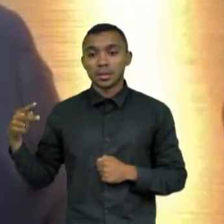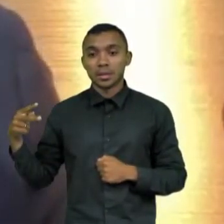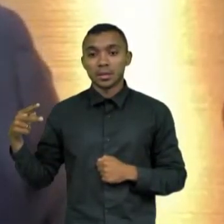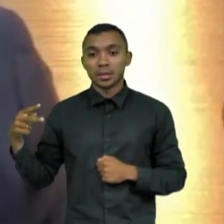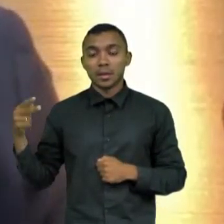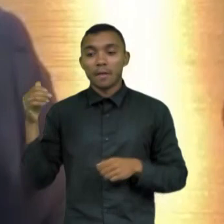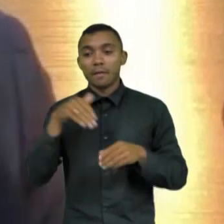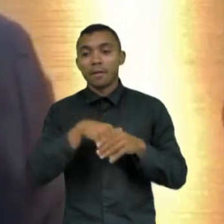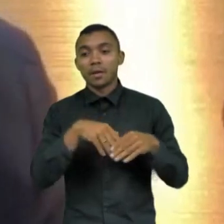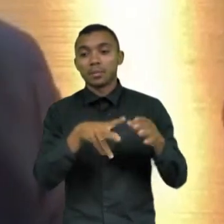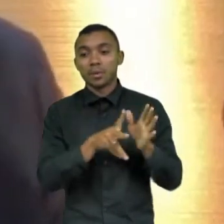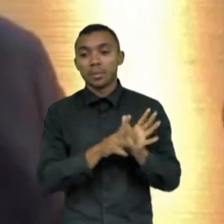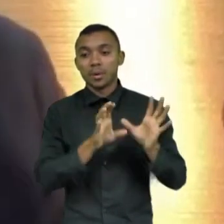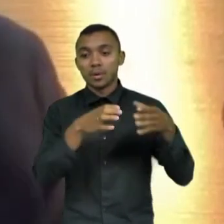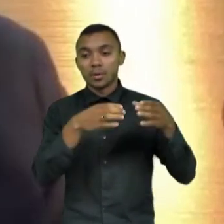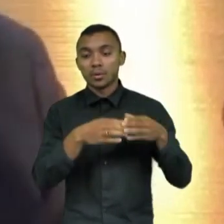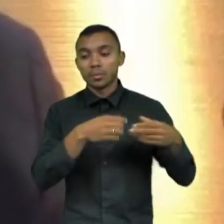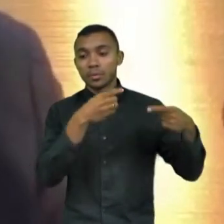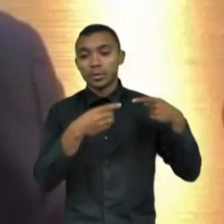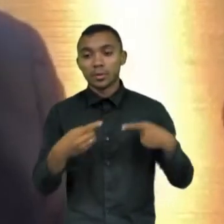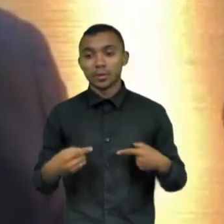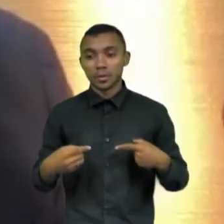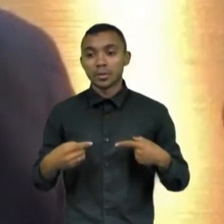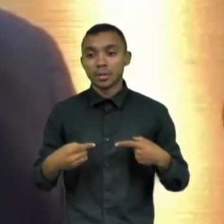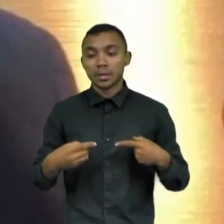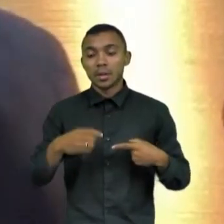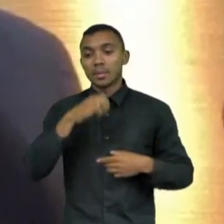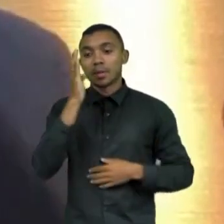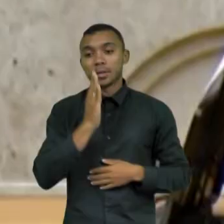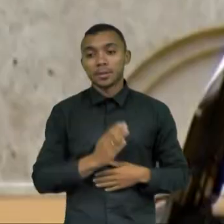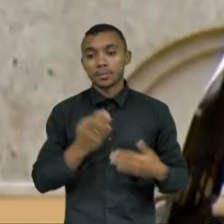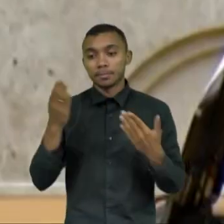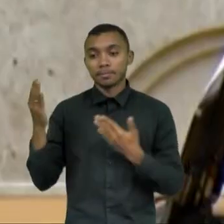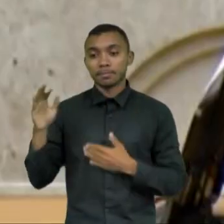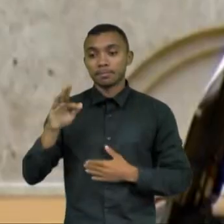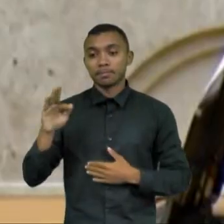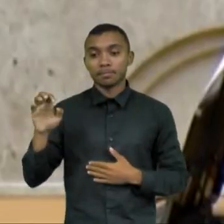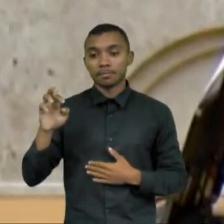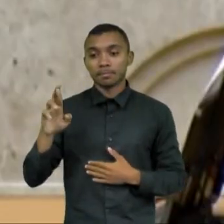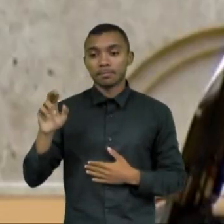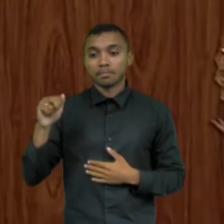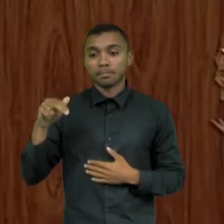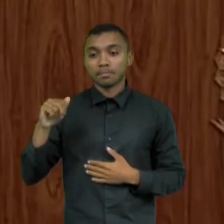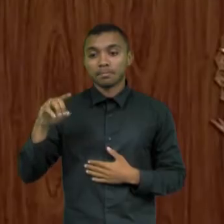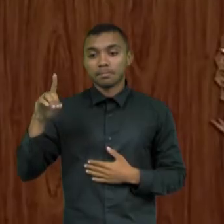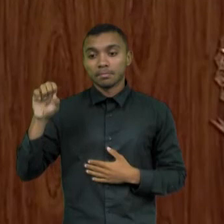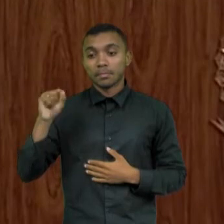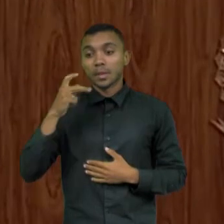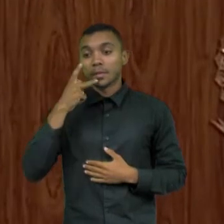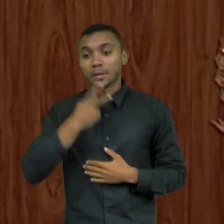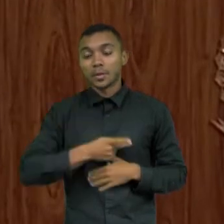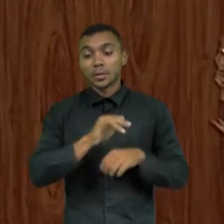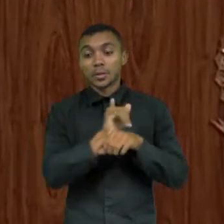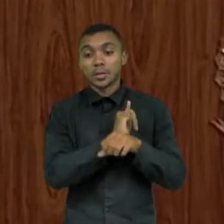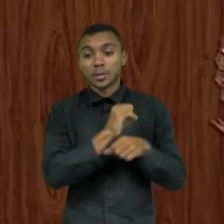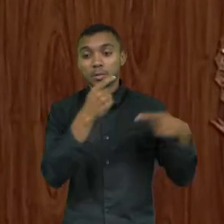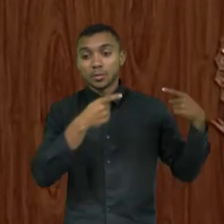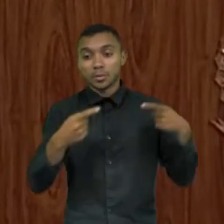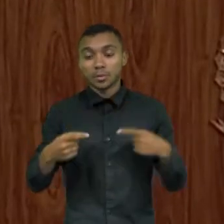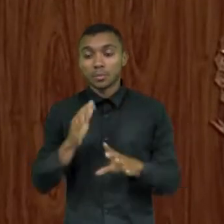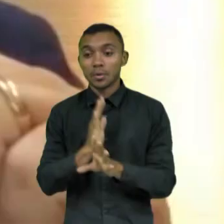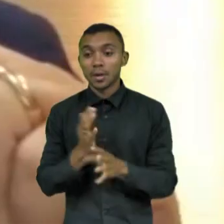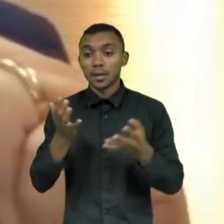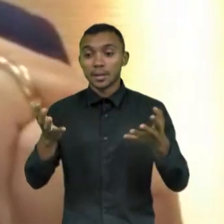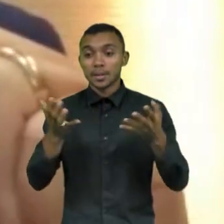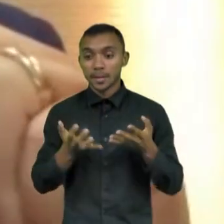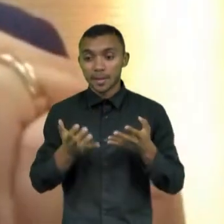dos Advogados do Brasil, Seção Ceará, Fernandes Neto, é uma estratégia política para impor uma vitória